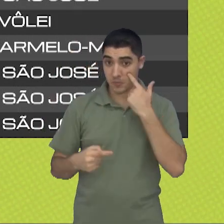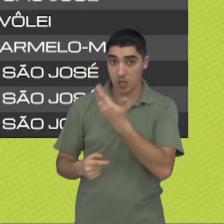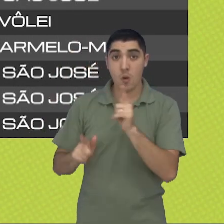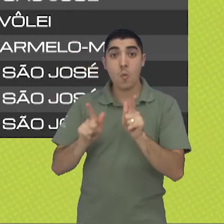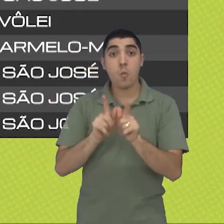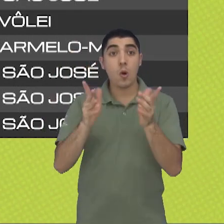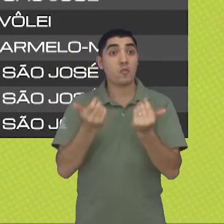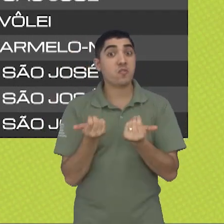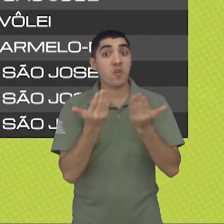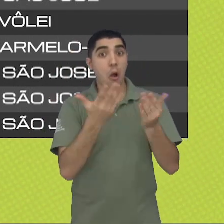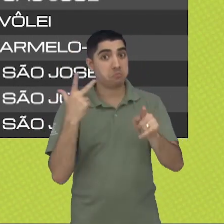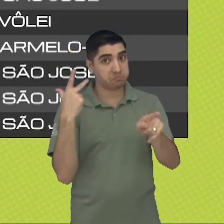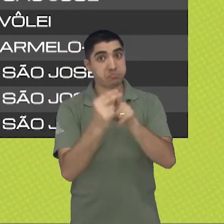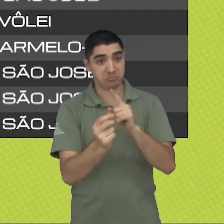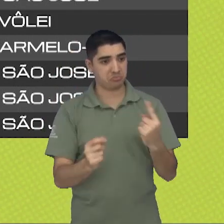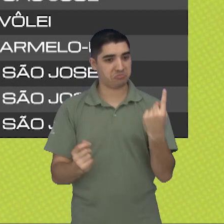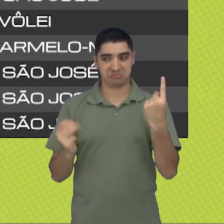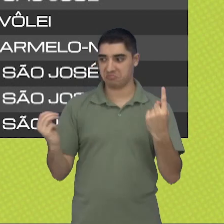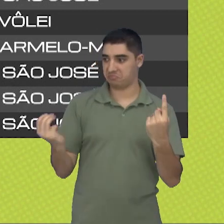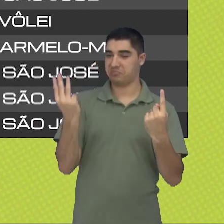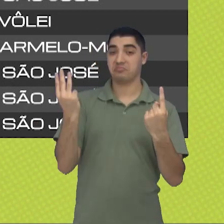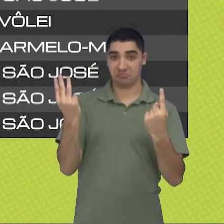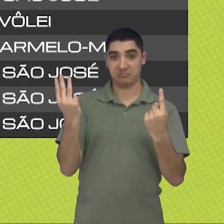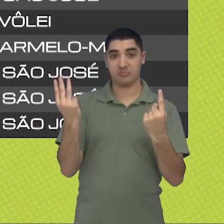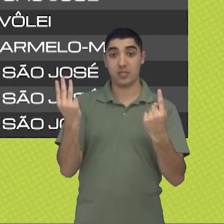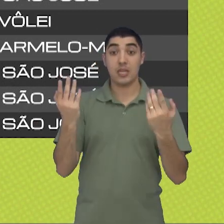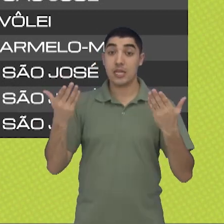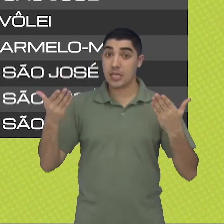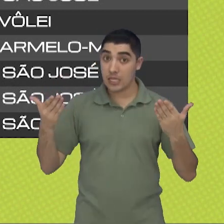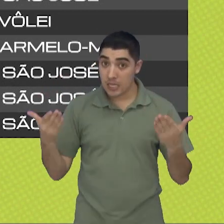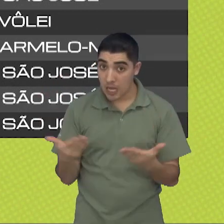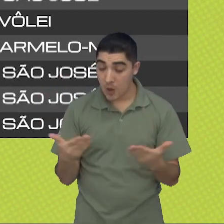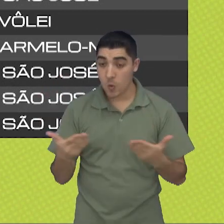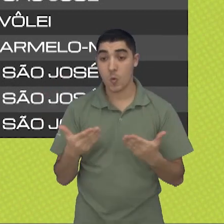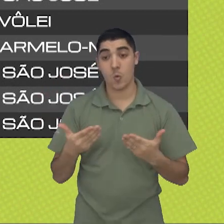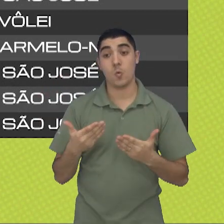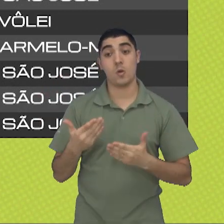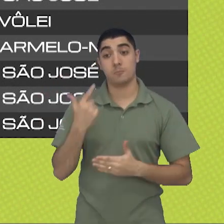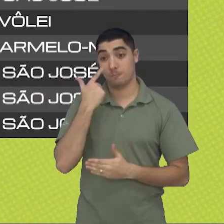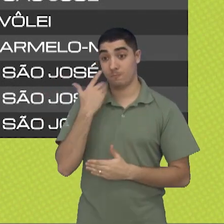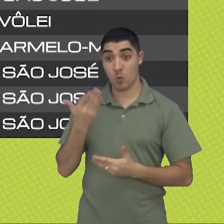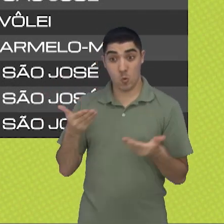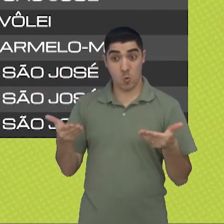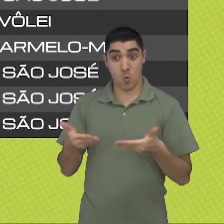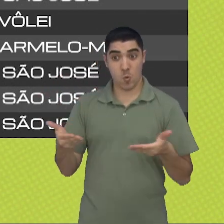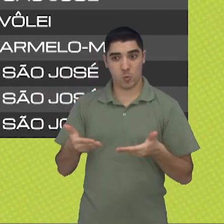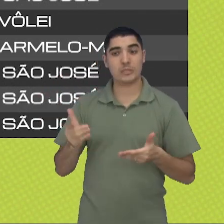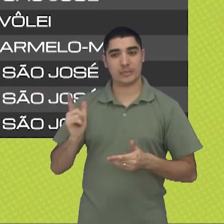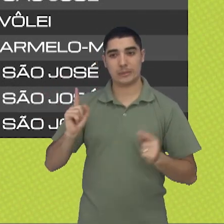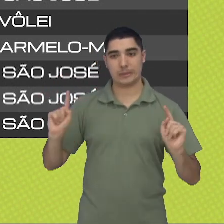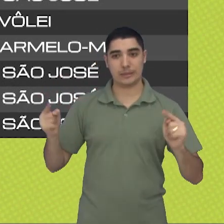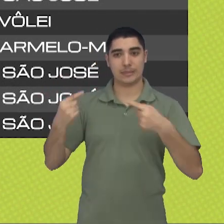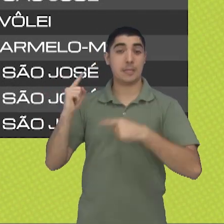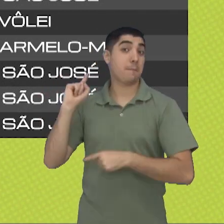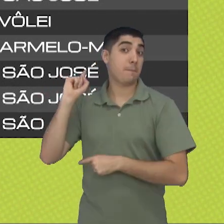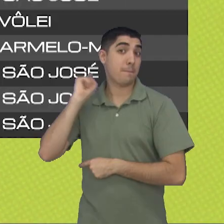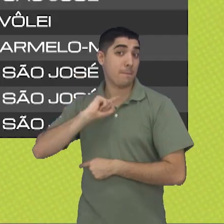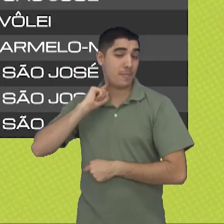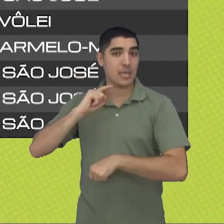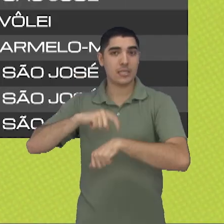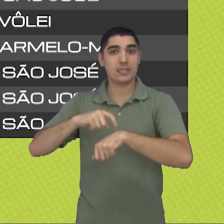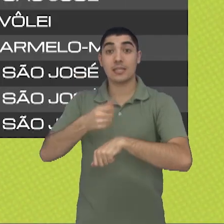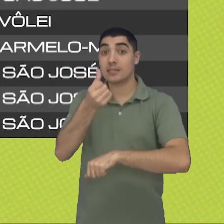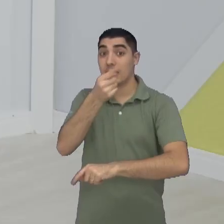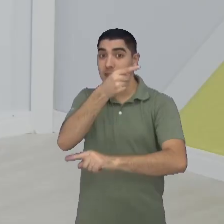venceu o Guarulhos 3-1 de virada. E agora tem esse jogo hoje contra o Minas às 6h30 da tarde,